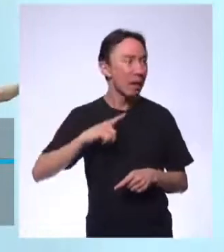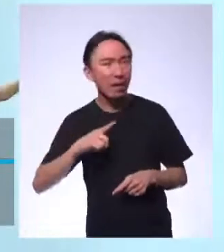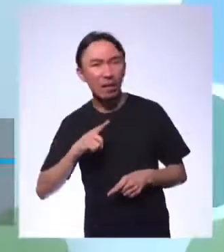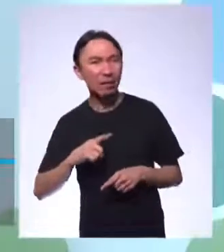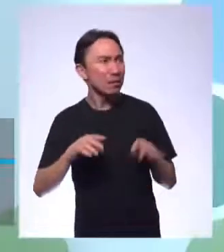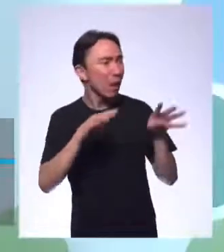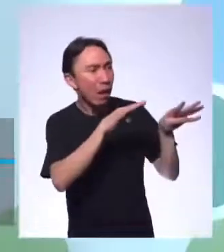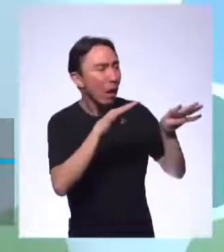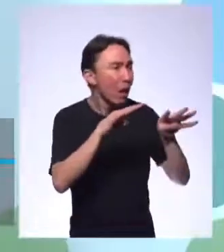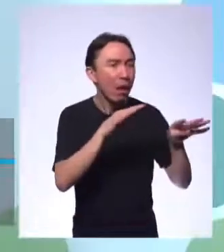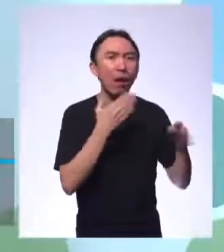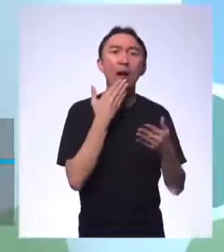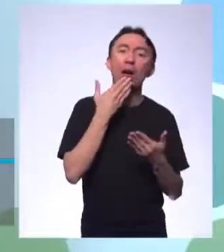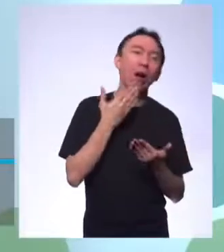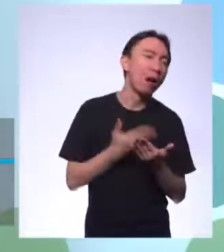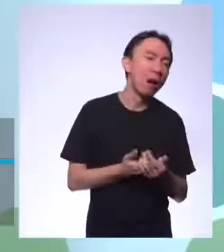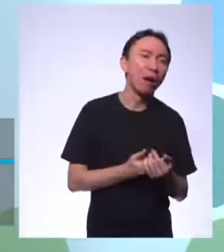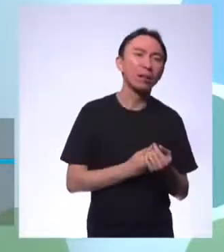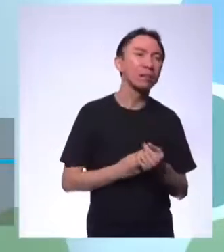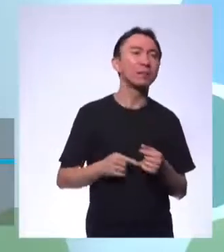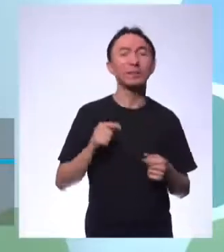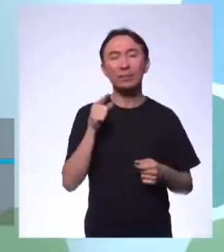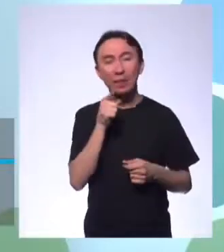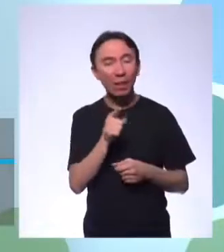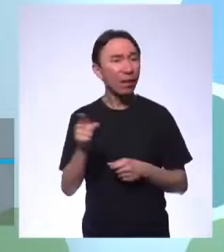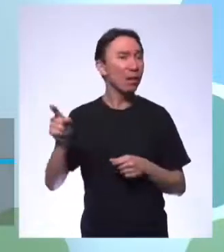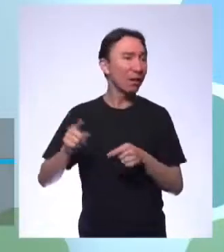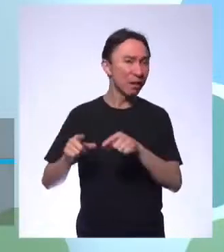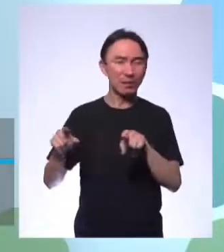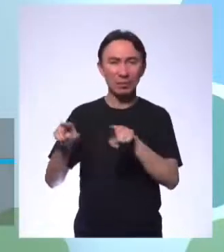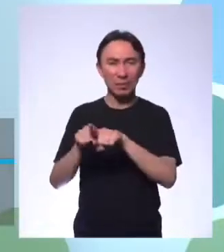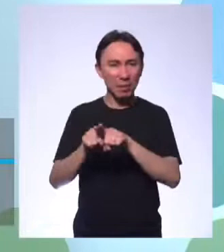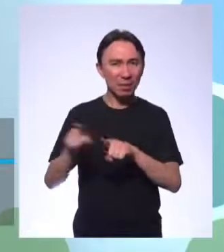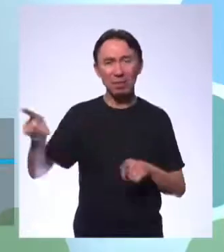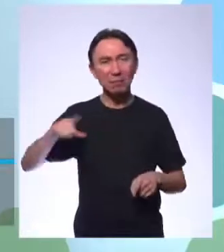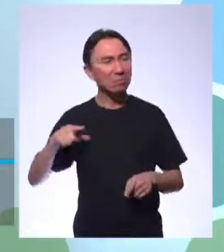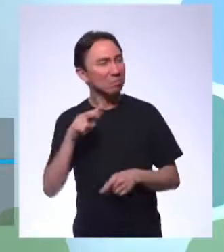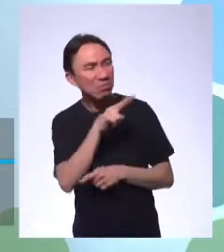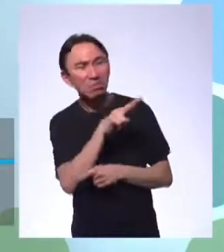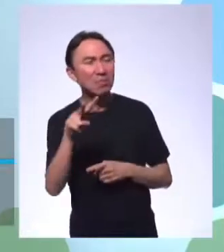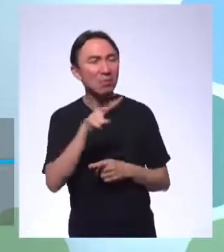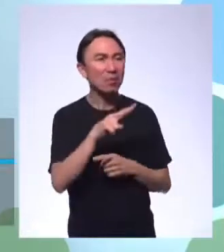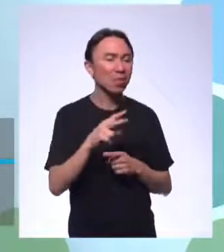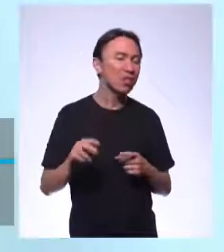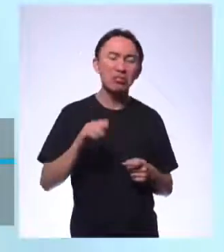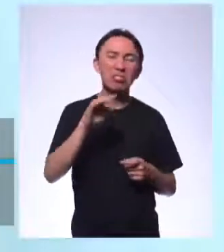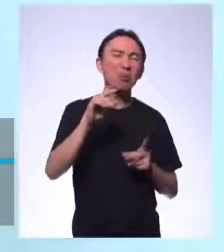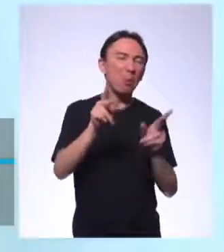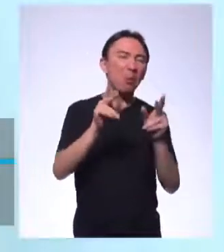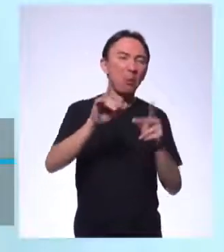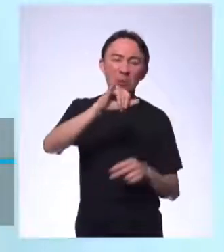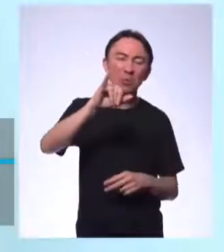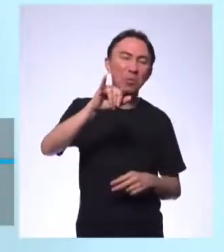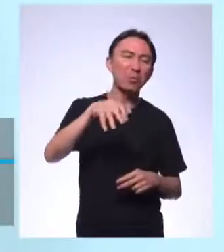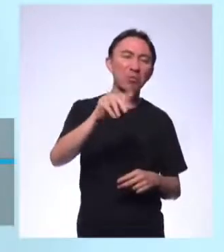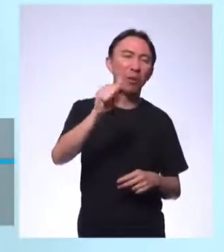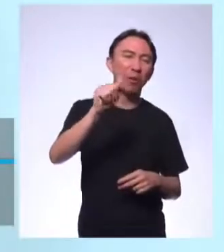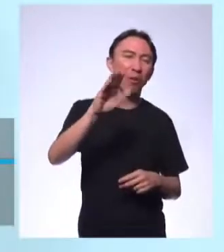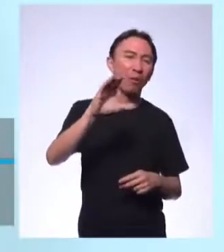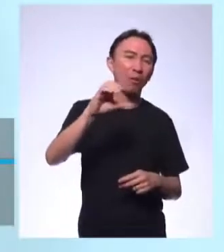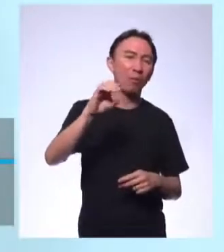Kennedy fala isso: Newt atrapalhado, Tina impaciente, Queenie quer ler mente, Jacob normal. Pronto, O já está Kennedy falou certo.